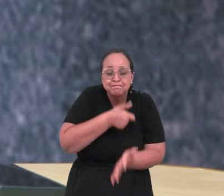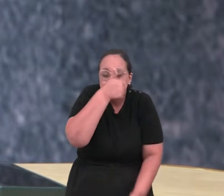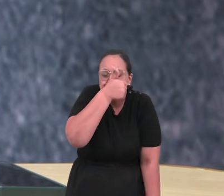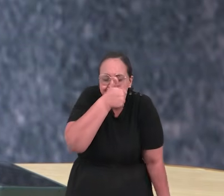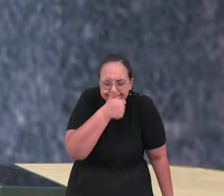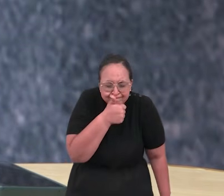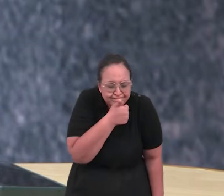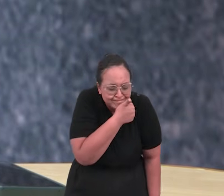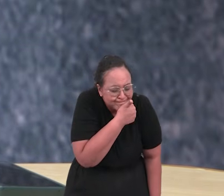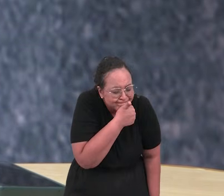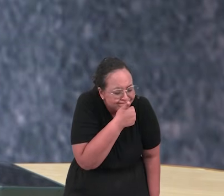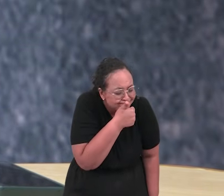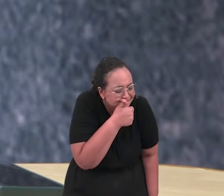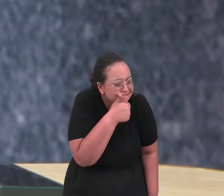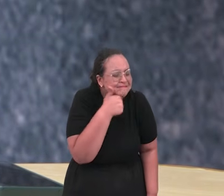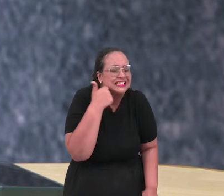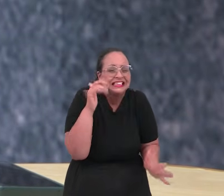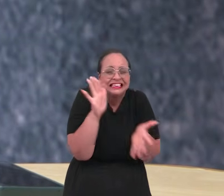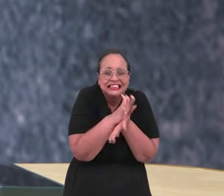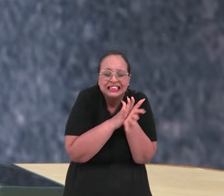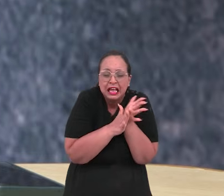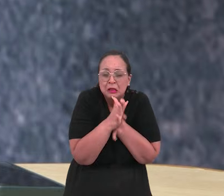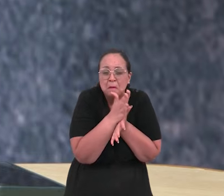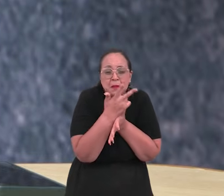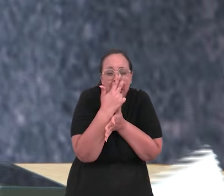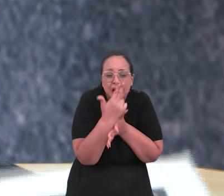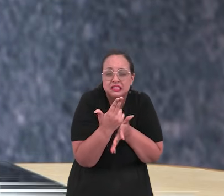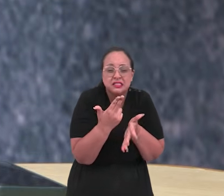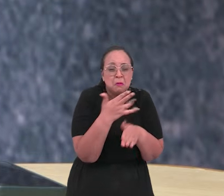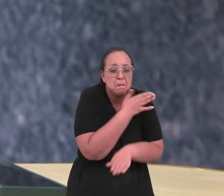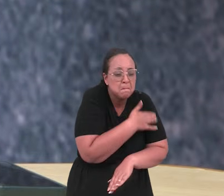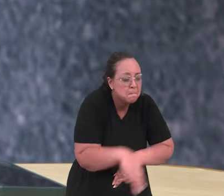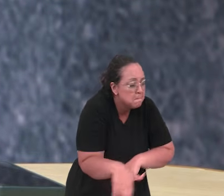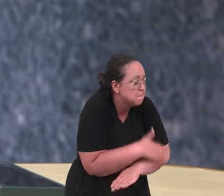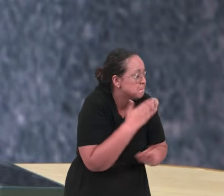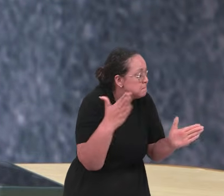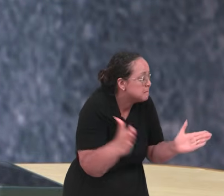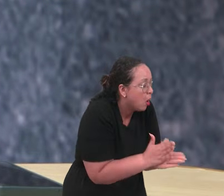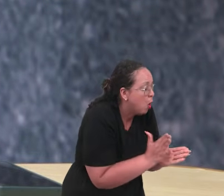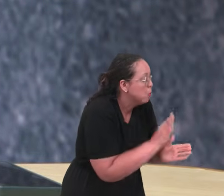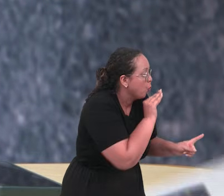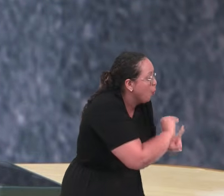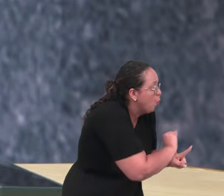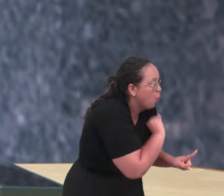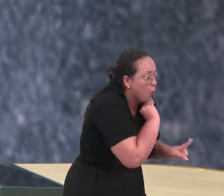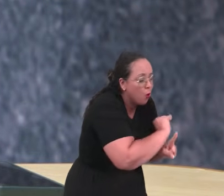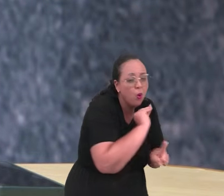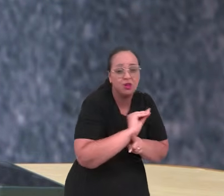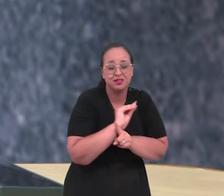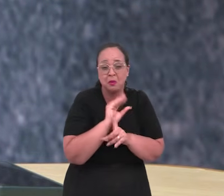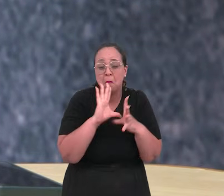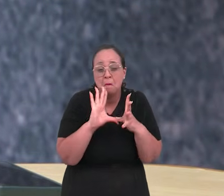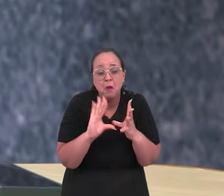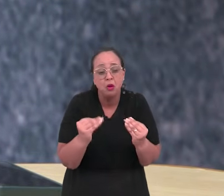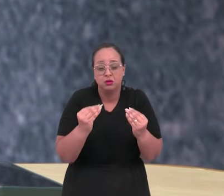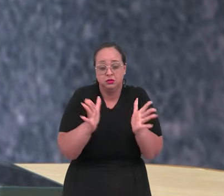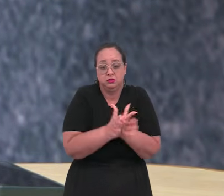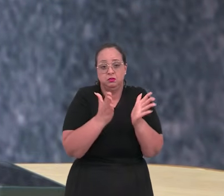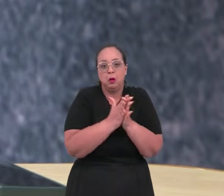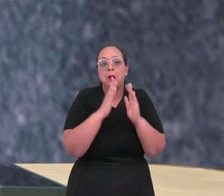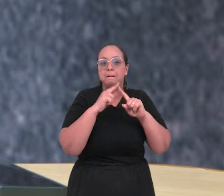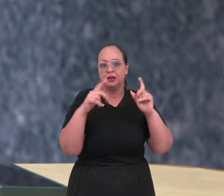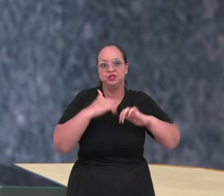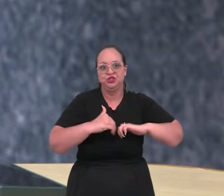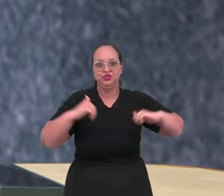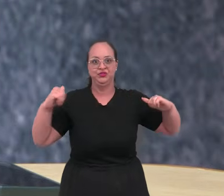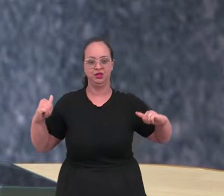muito maior do que a média do clero regular. E, inclusive, uma nova ordem religiosa que vai ter um papel fundamental na história do